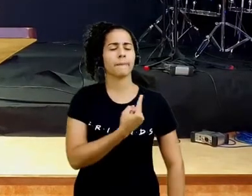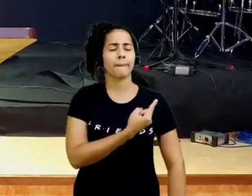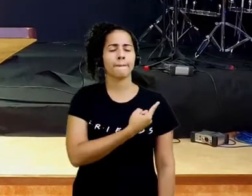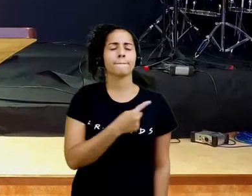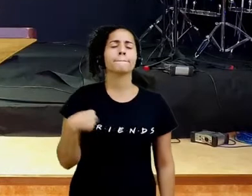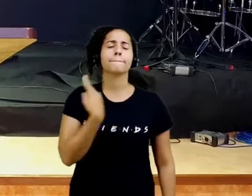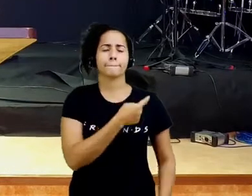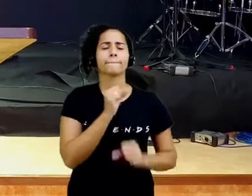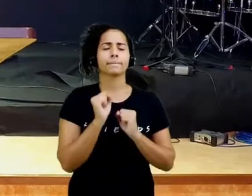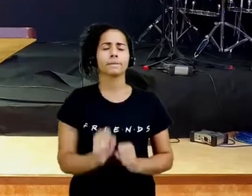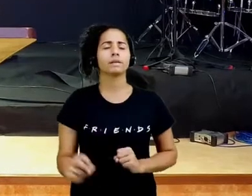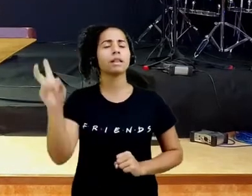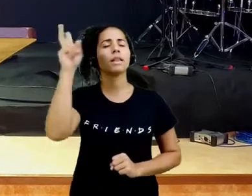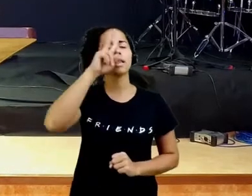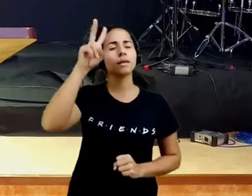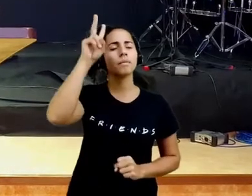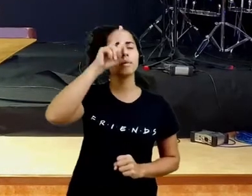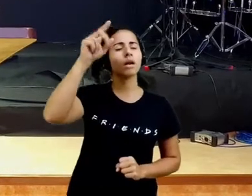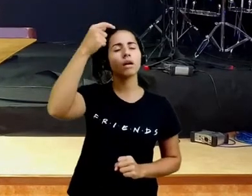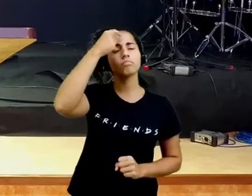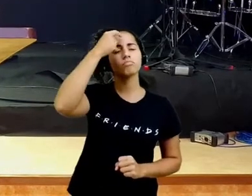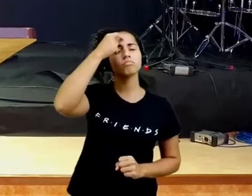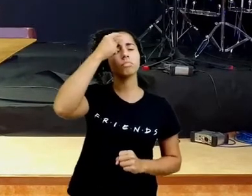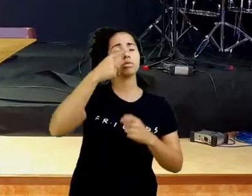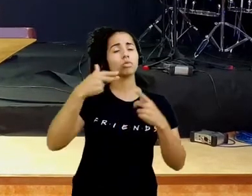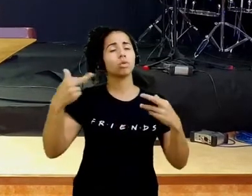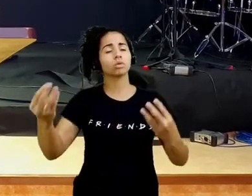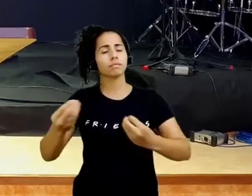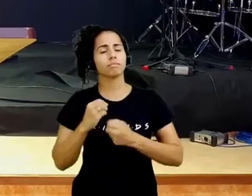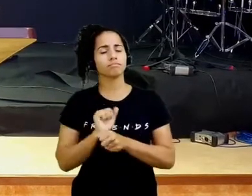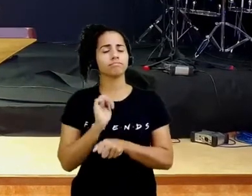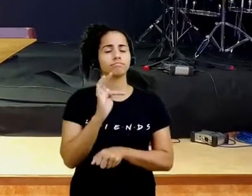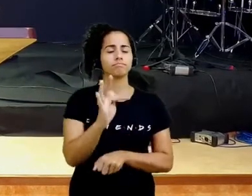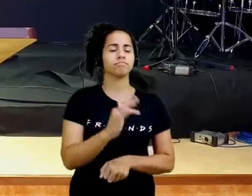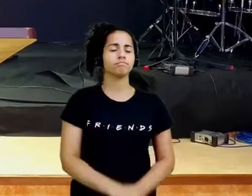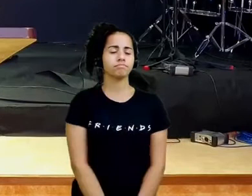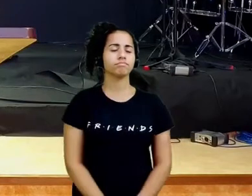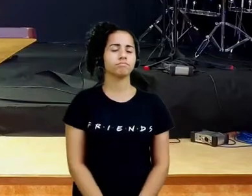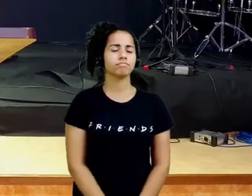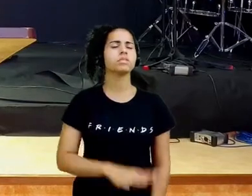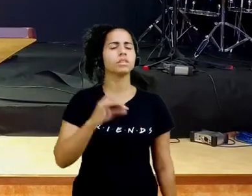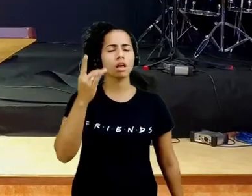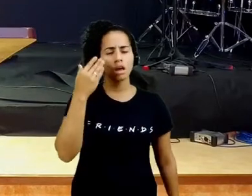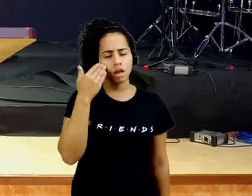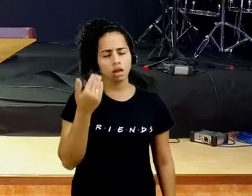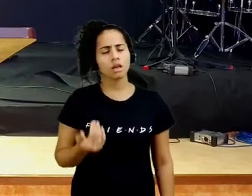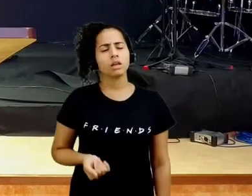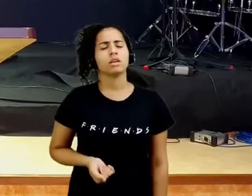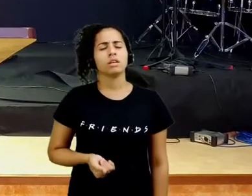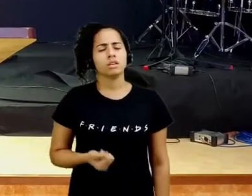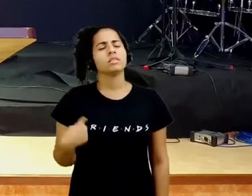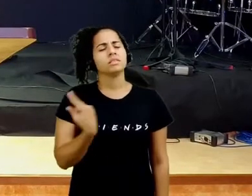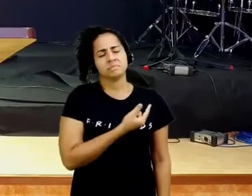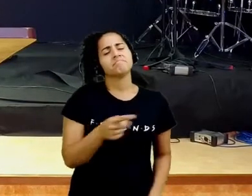que possamos, meu Deus, trazer à nossa memória aquilo que nos dá esperança. Tu sabe, Pai, a gente também